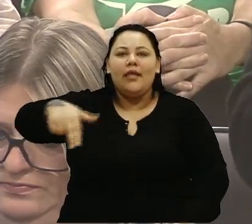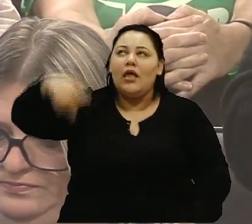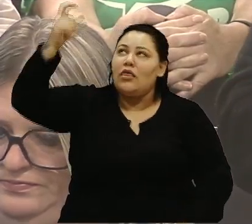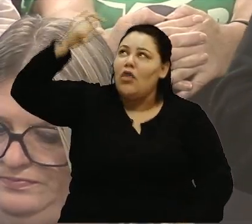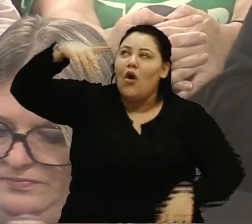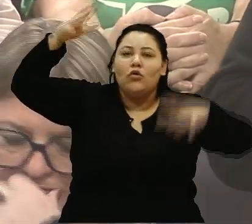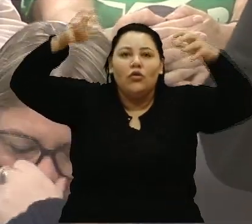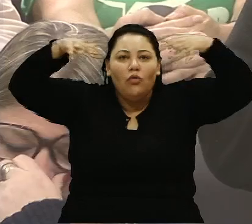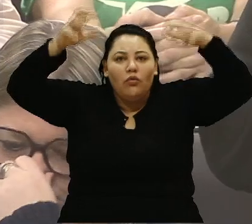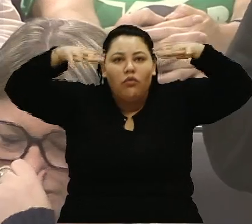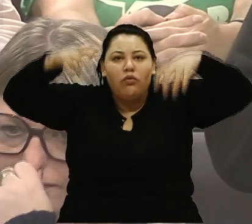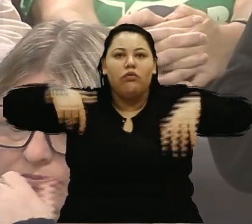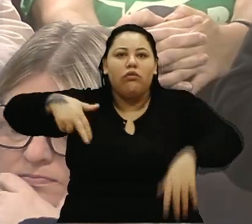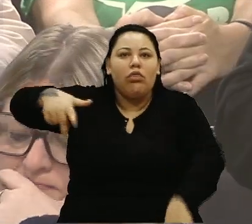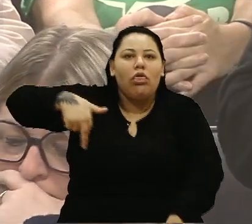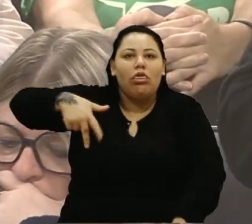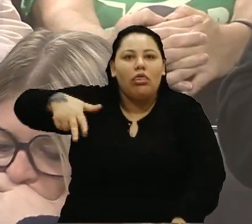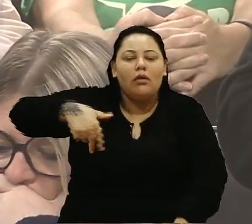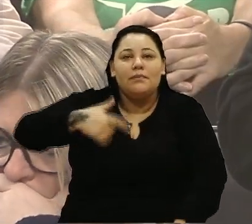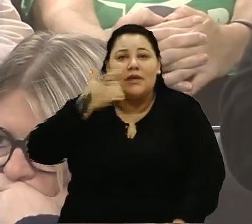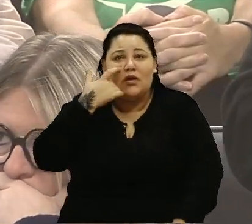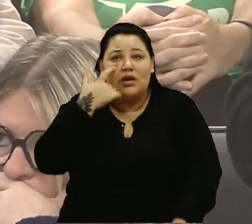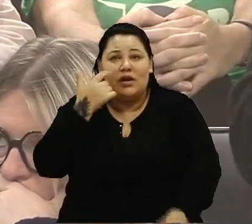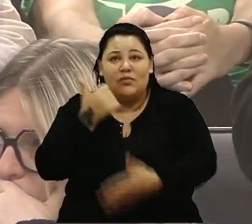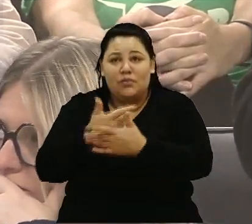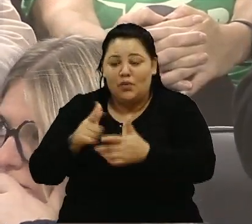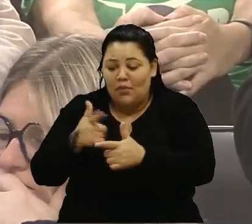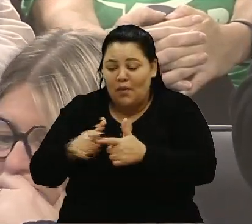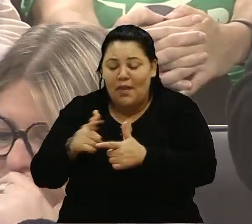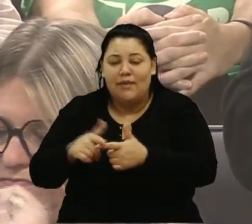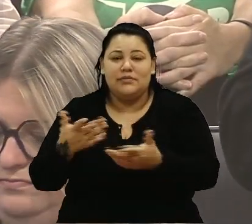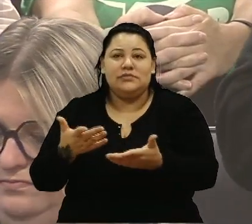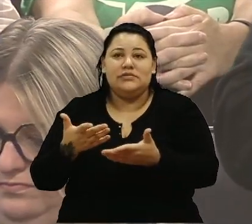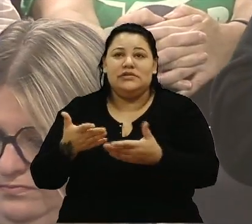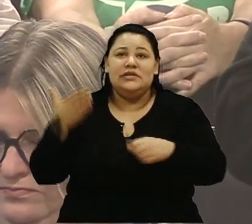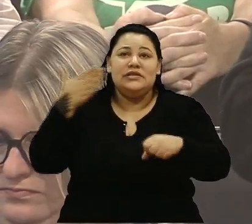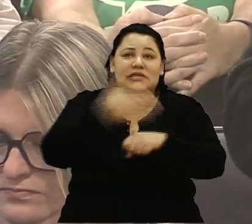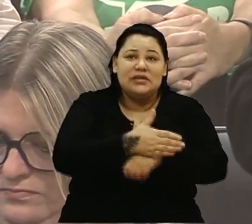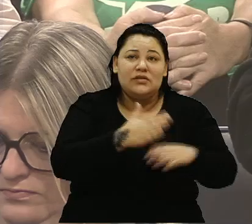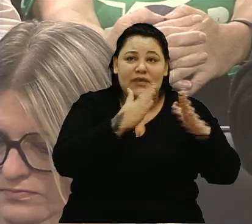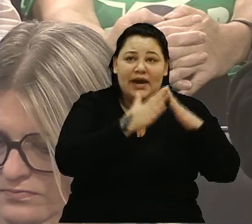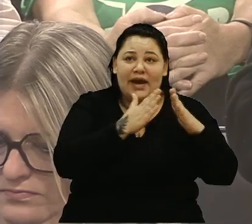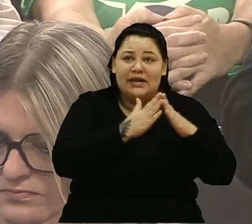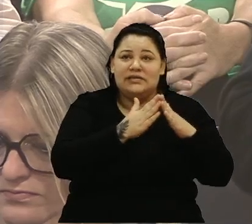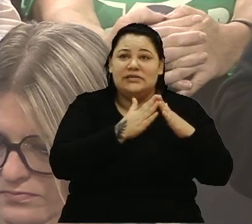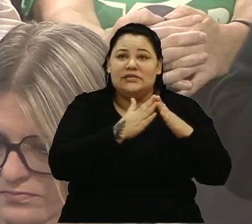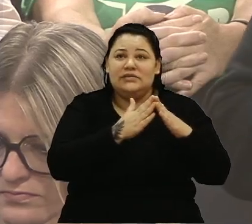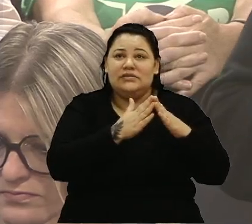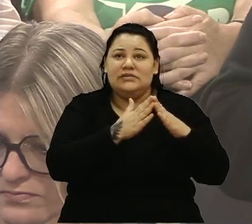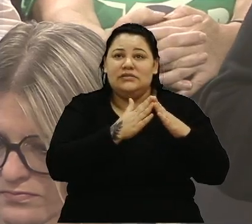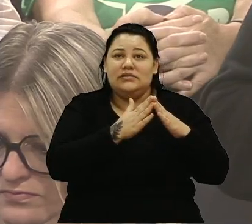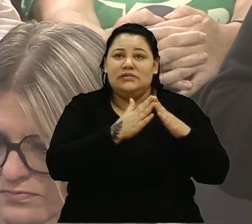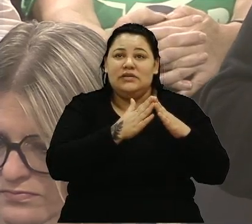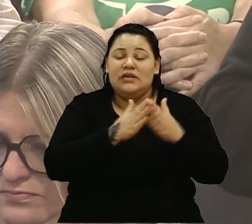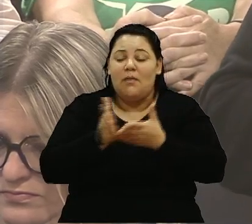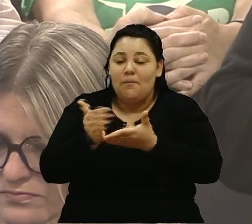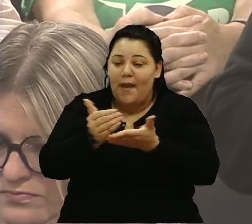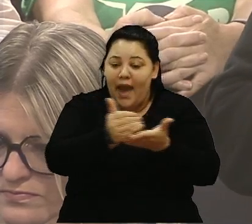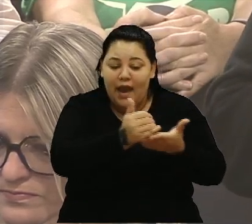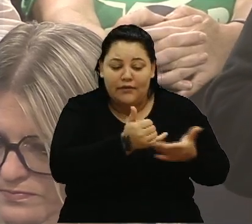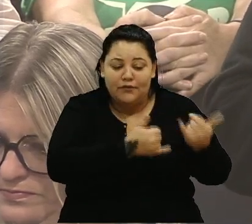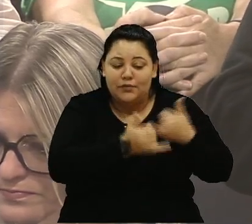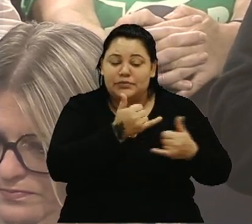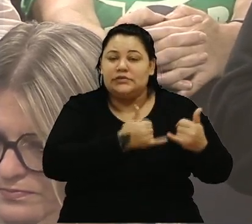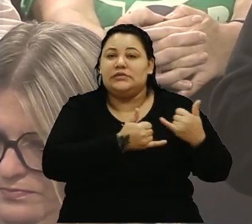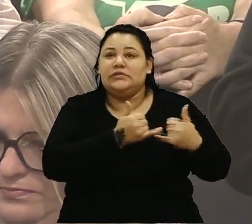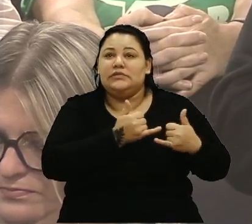de chuva, para olhar o problema lá na base. Eles entram em todas as residências e eles levam, eles compilam as informações e